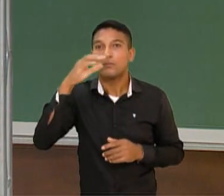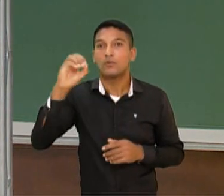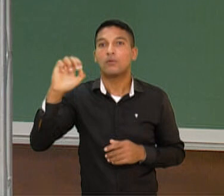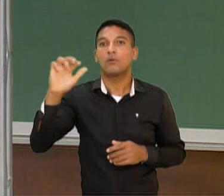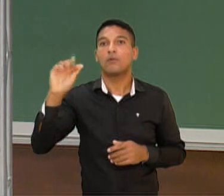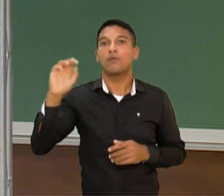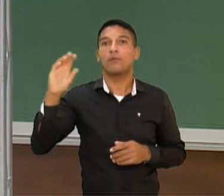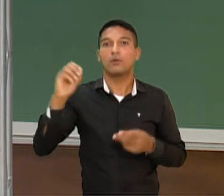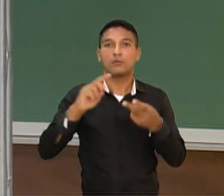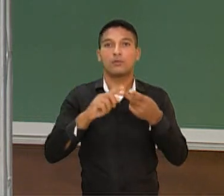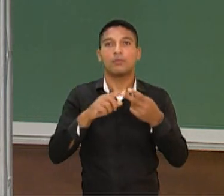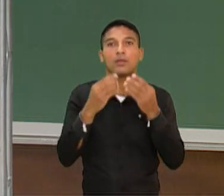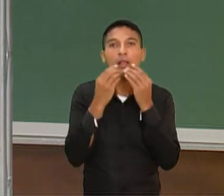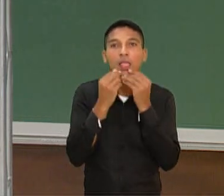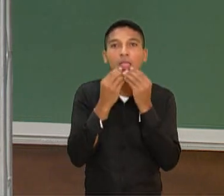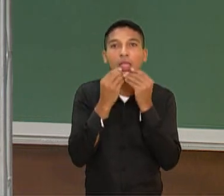são